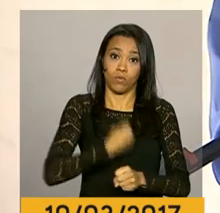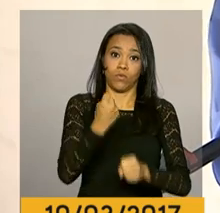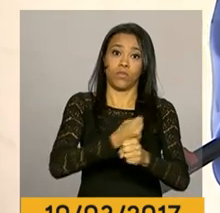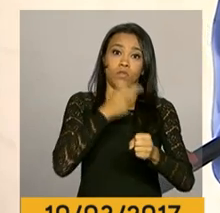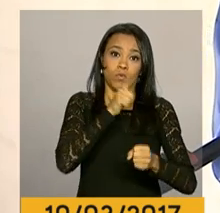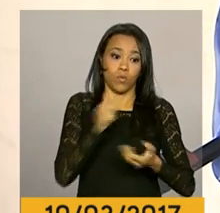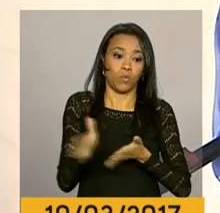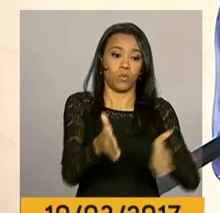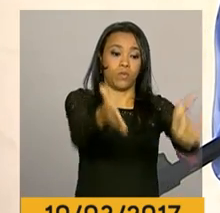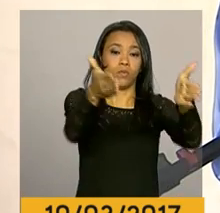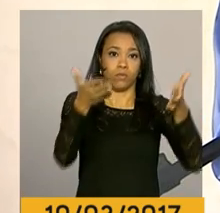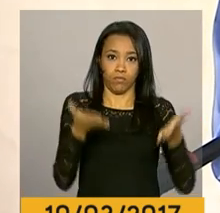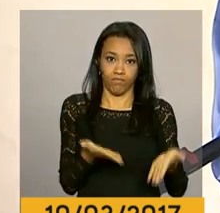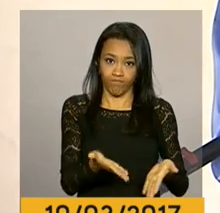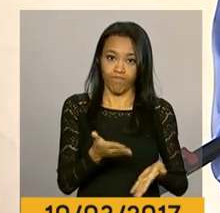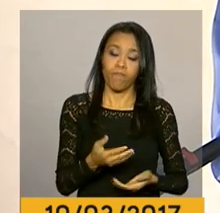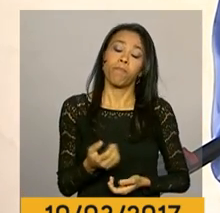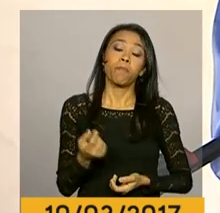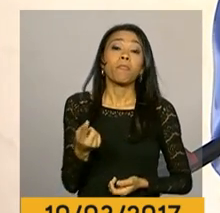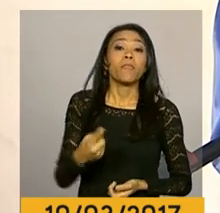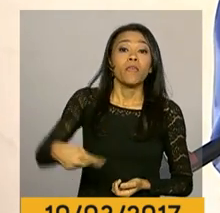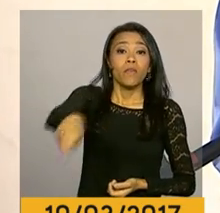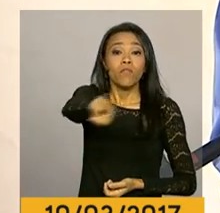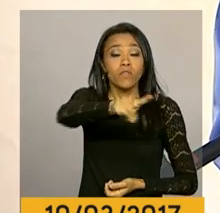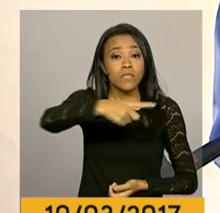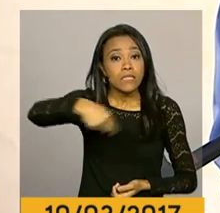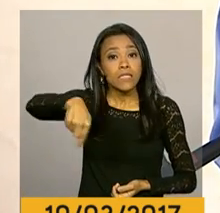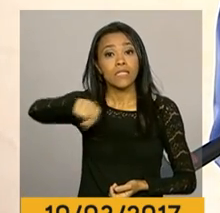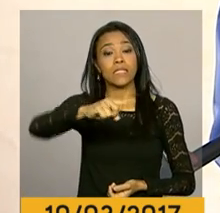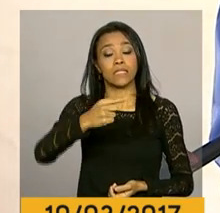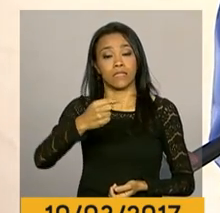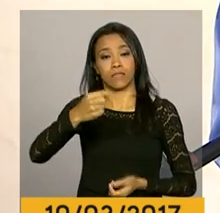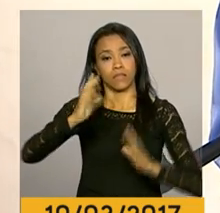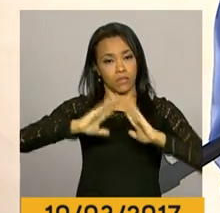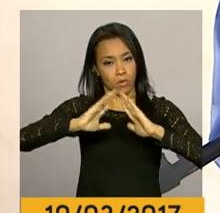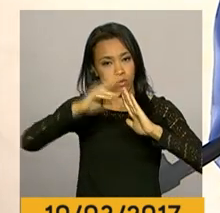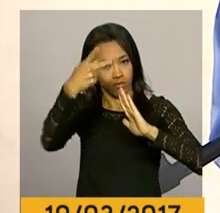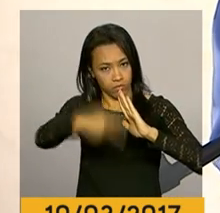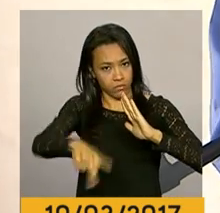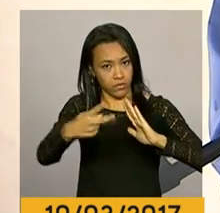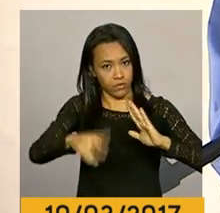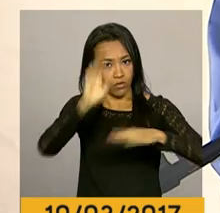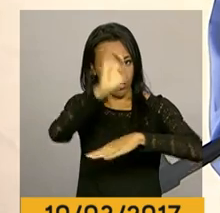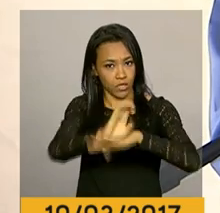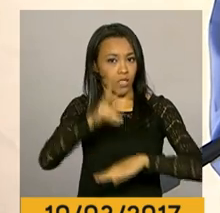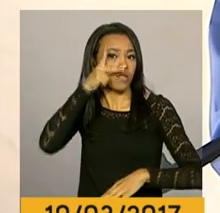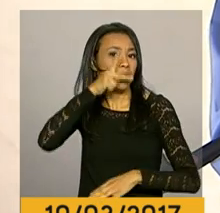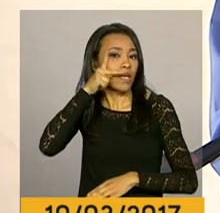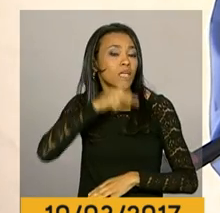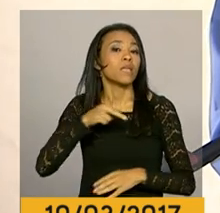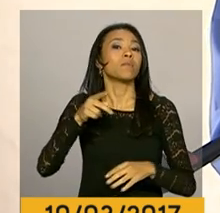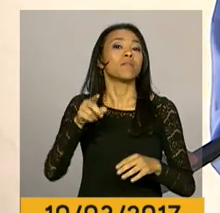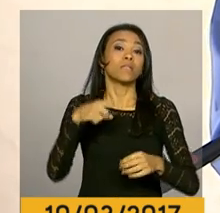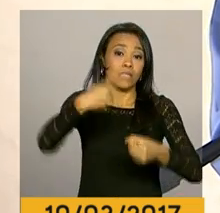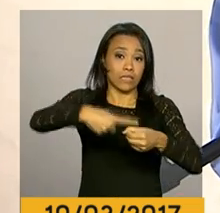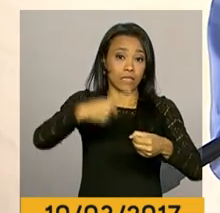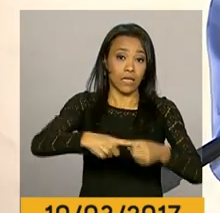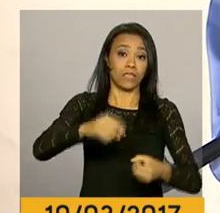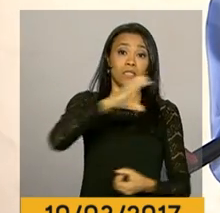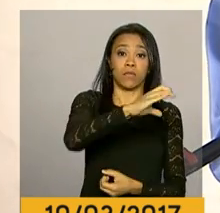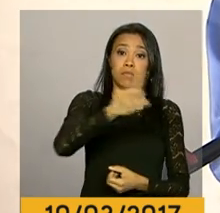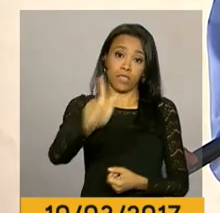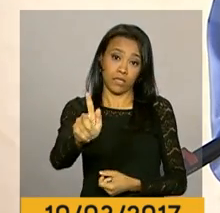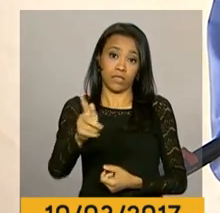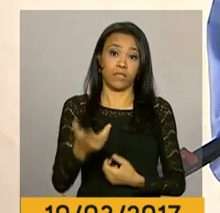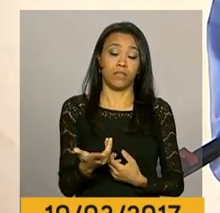vocês têm a satisfação, o povo da Paraíba, o povo de Campina Grande, tem a